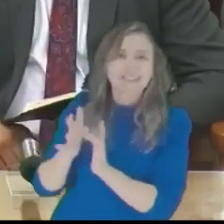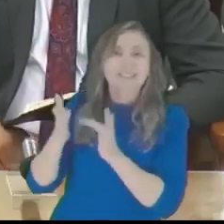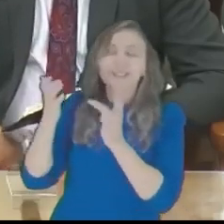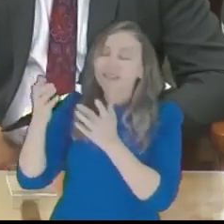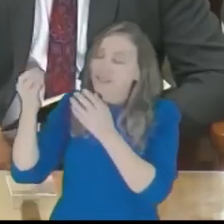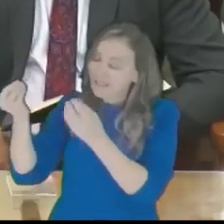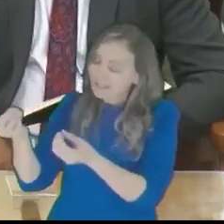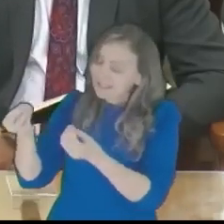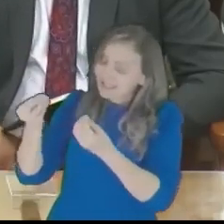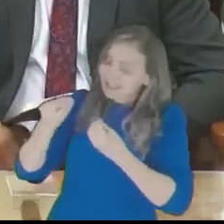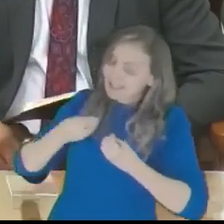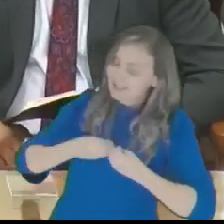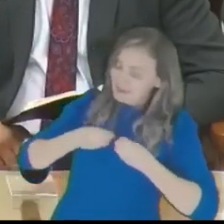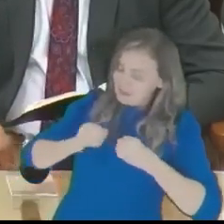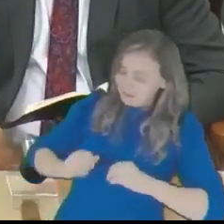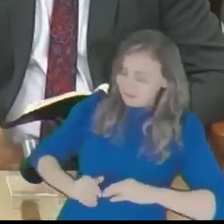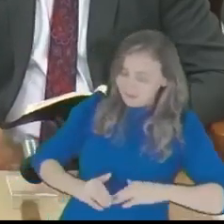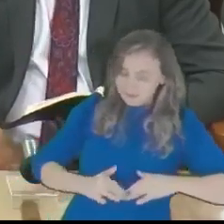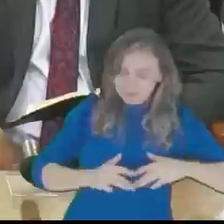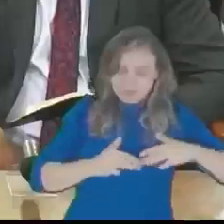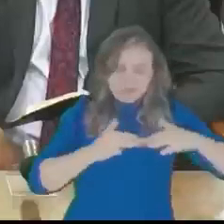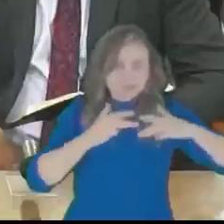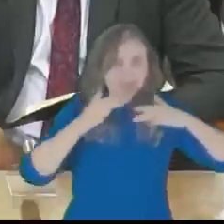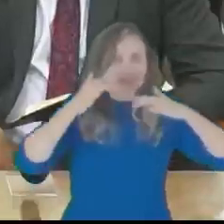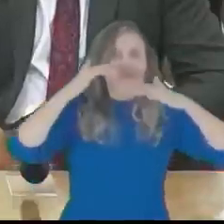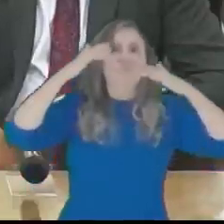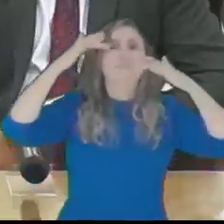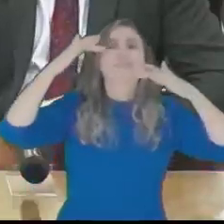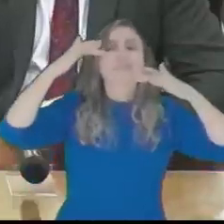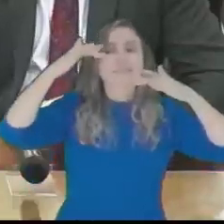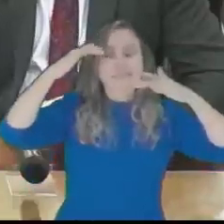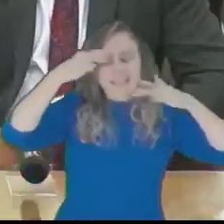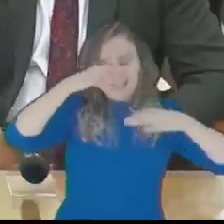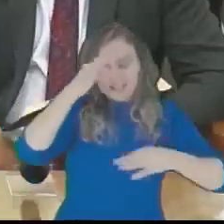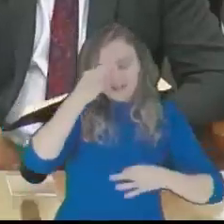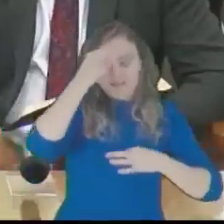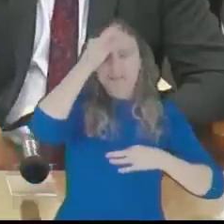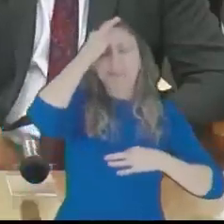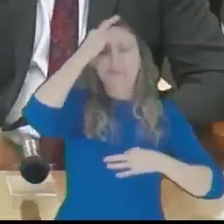halo. Bendito seja o nome de Jesus para sempre.